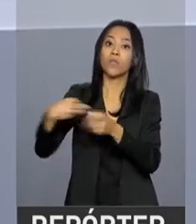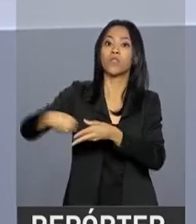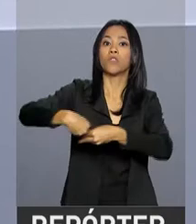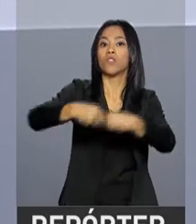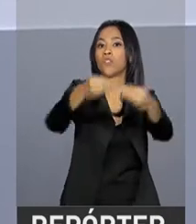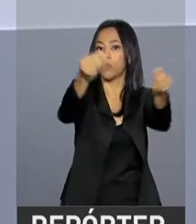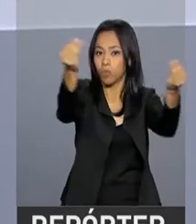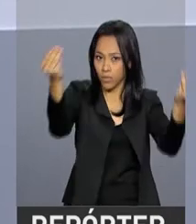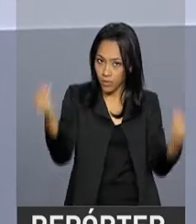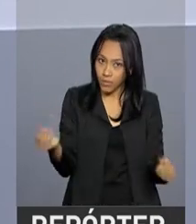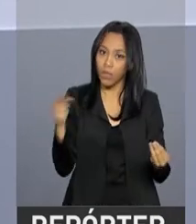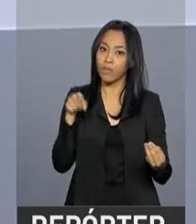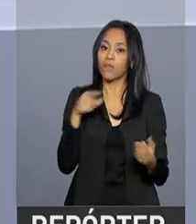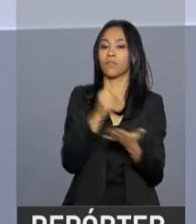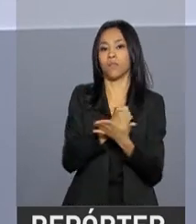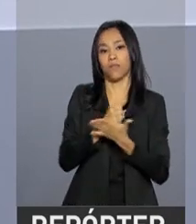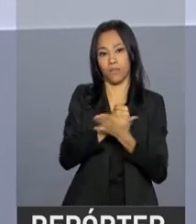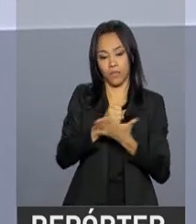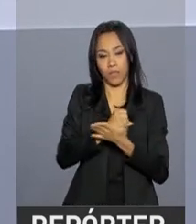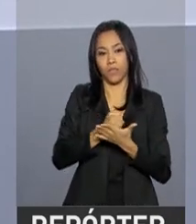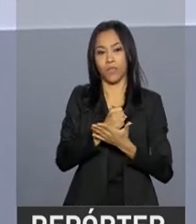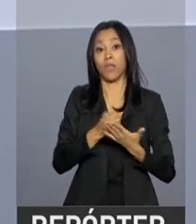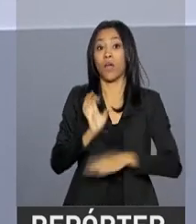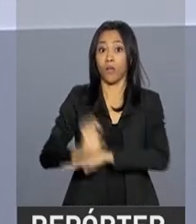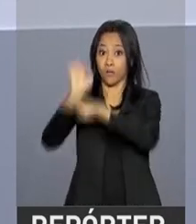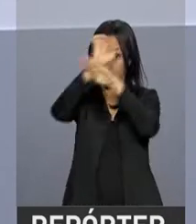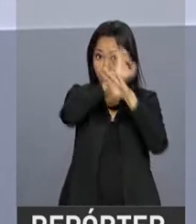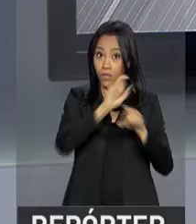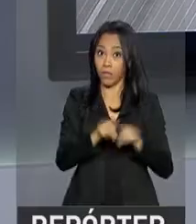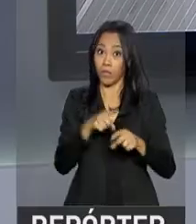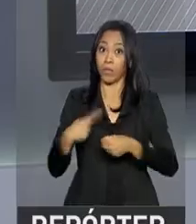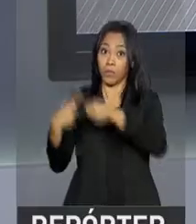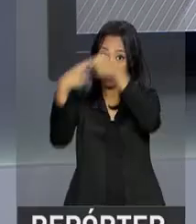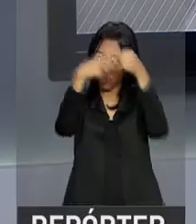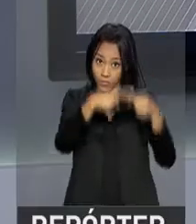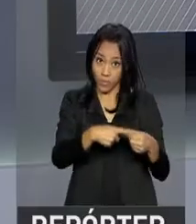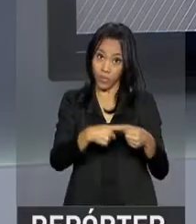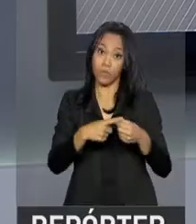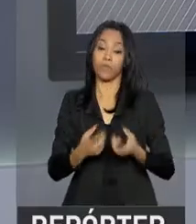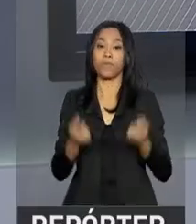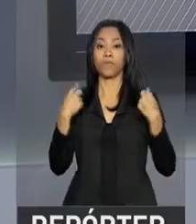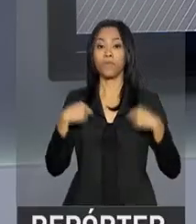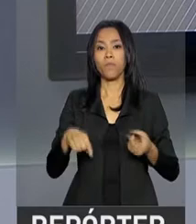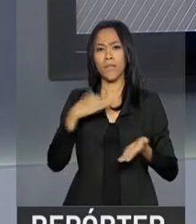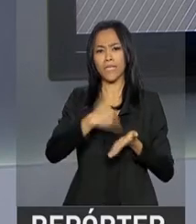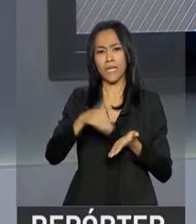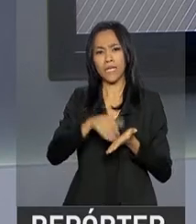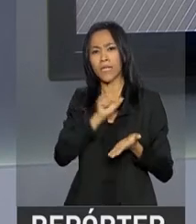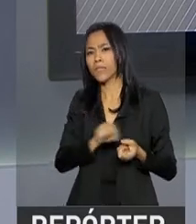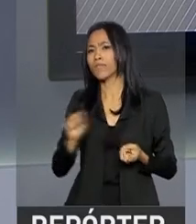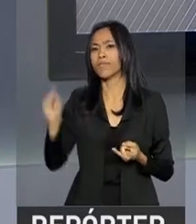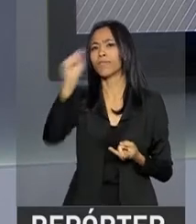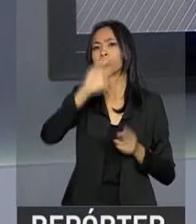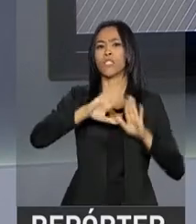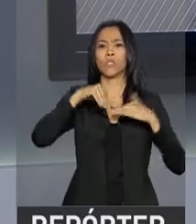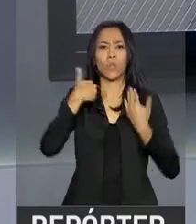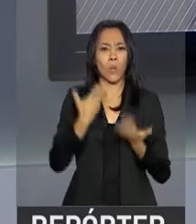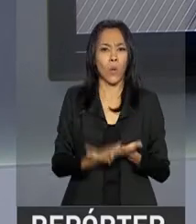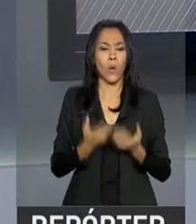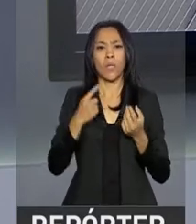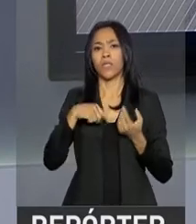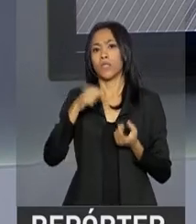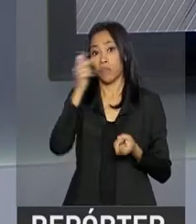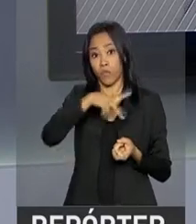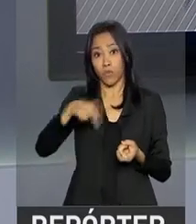centralizadas desses medicamentos aos estados e municípios a secretaria as escolas e professores de todo o país